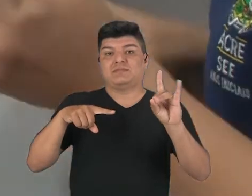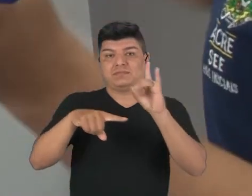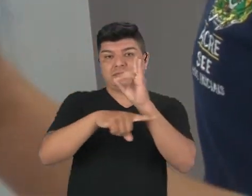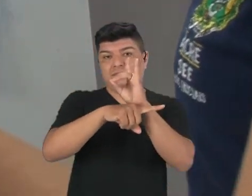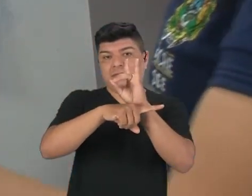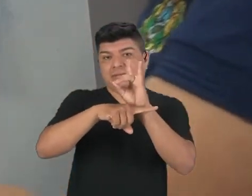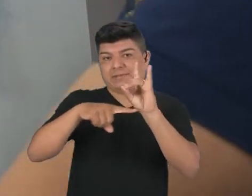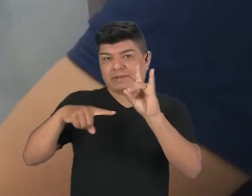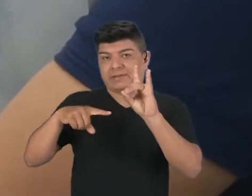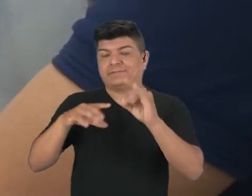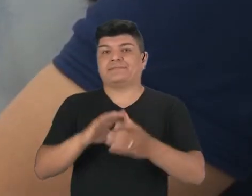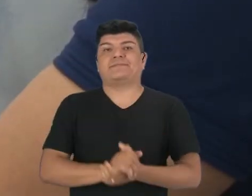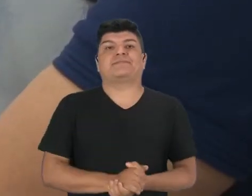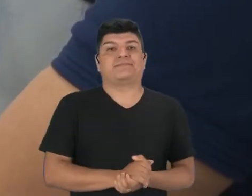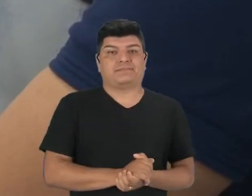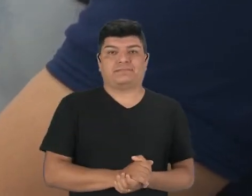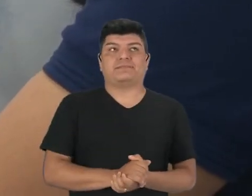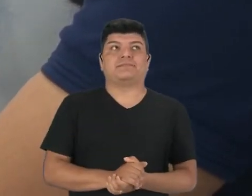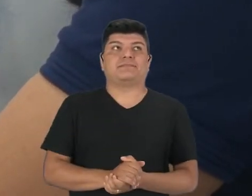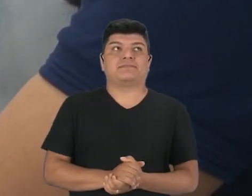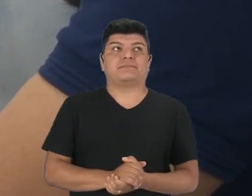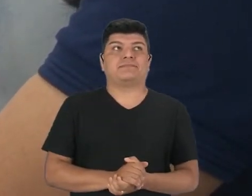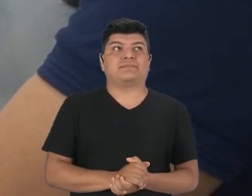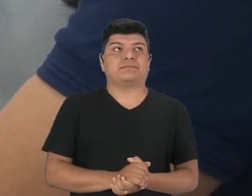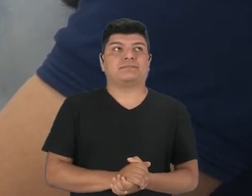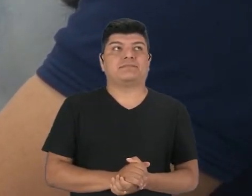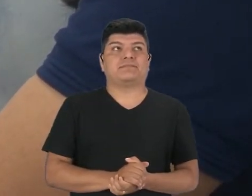carnívoros. Então, aí, eu coloco aqui, ó,